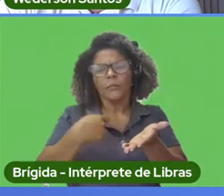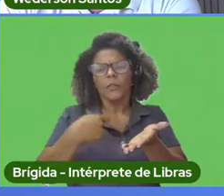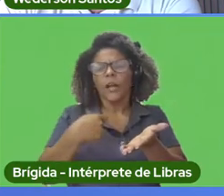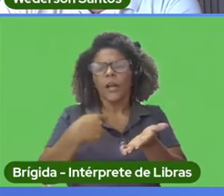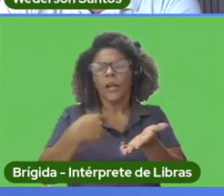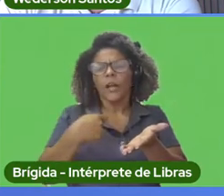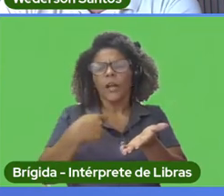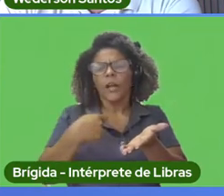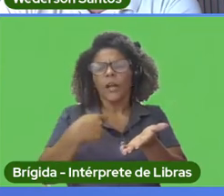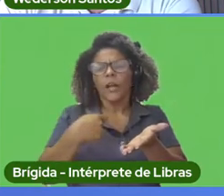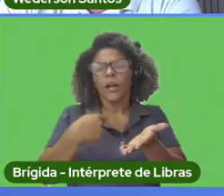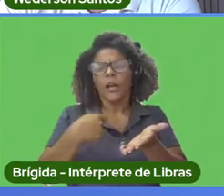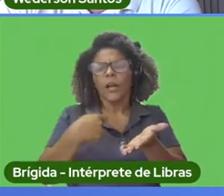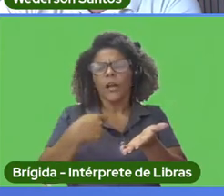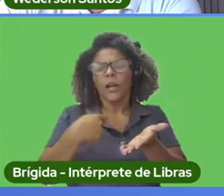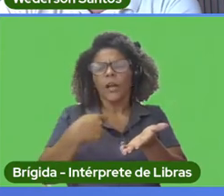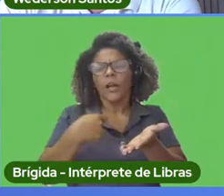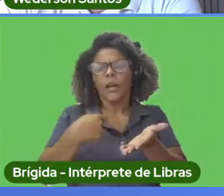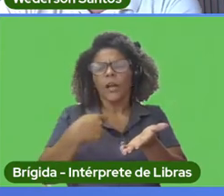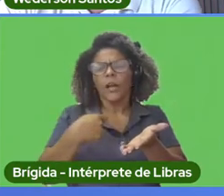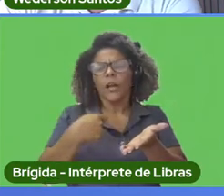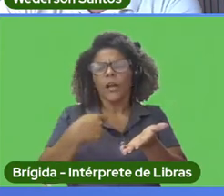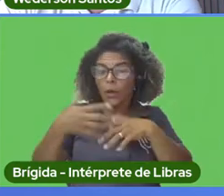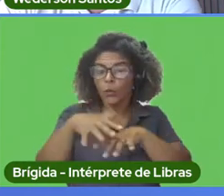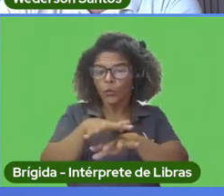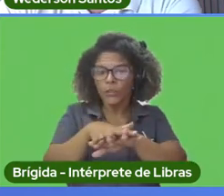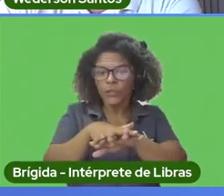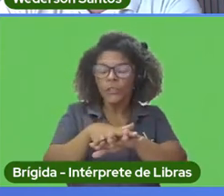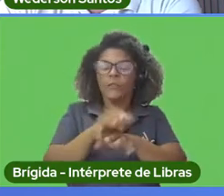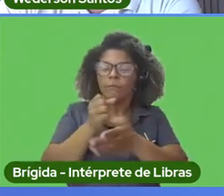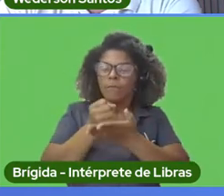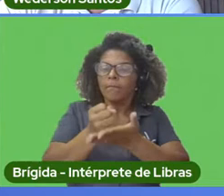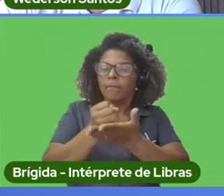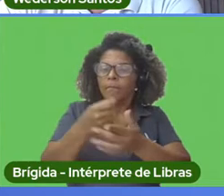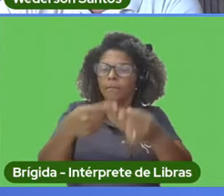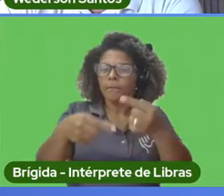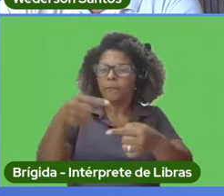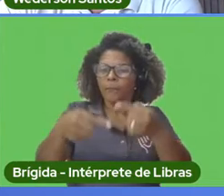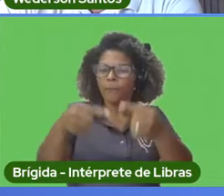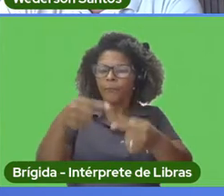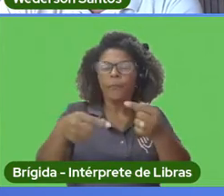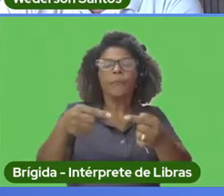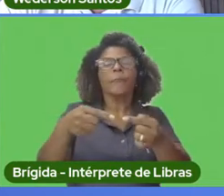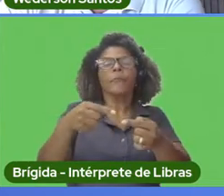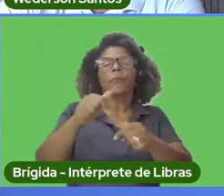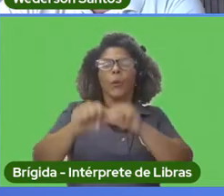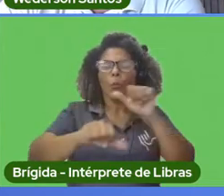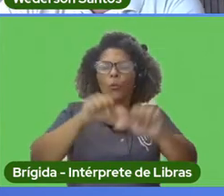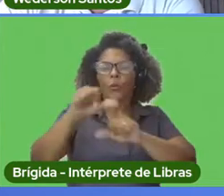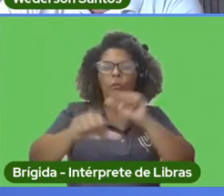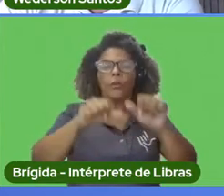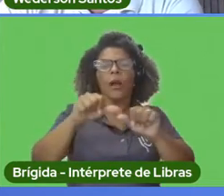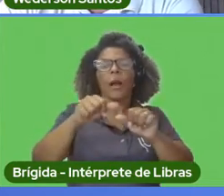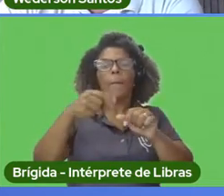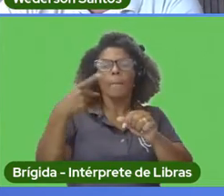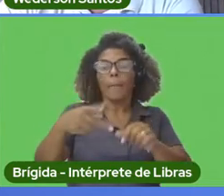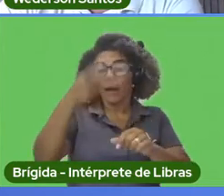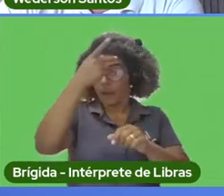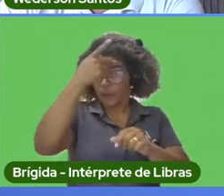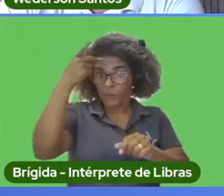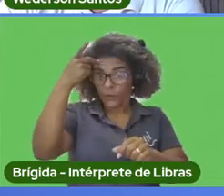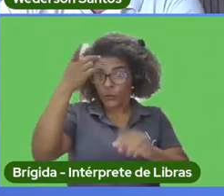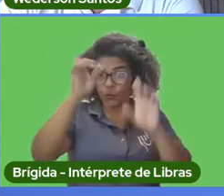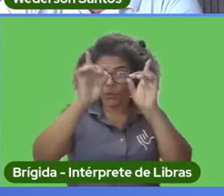um ambiente inclusivo, de fato, debater o apoio, para alterar esse ambiente, para que essa pessoa com deficiência se sinta acolhida